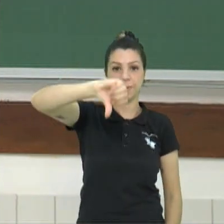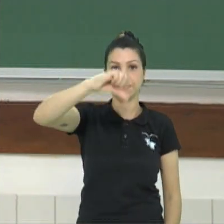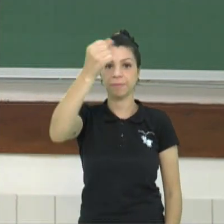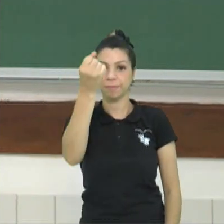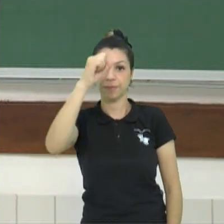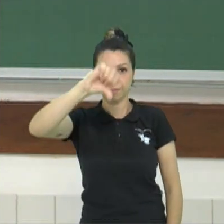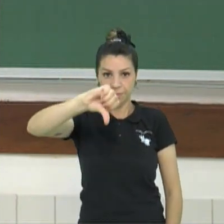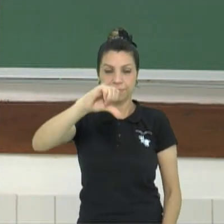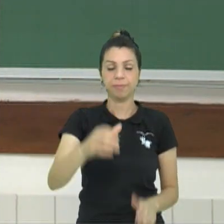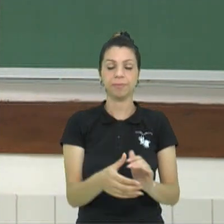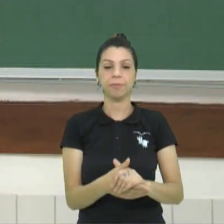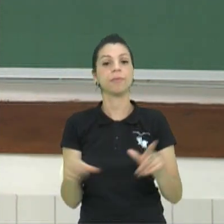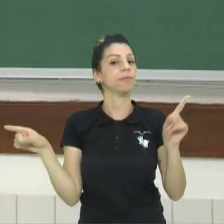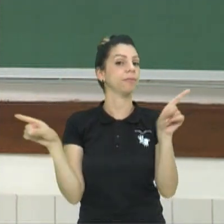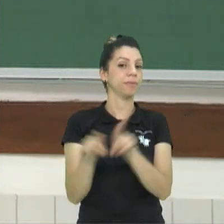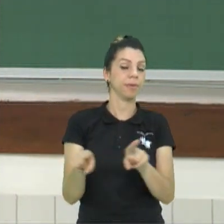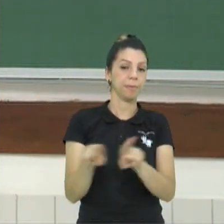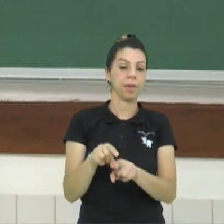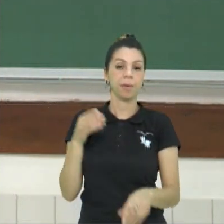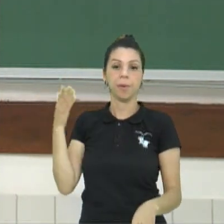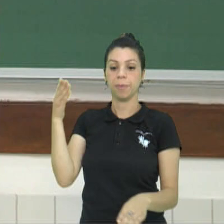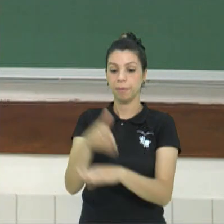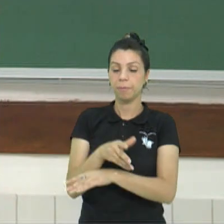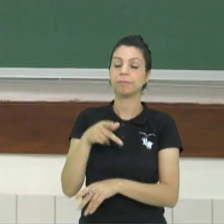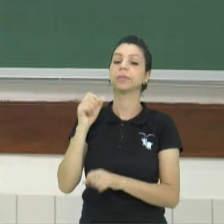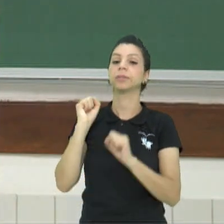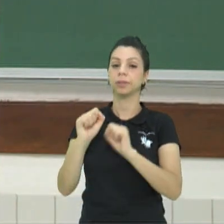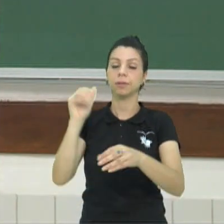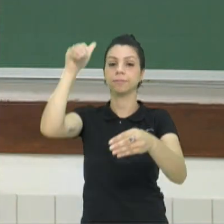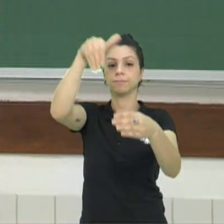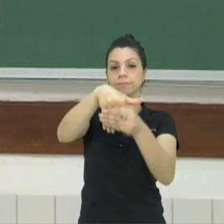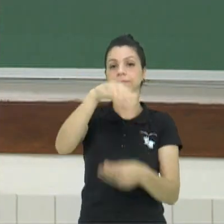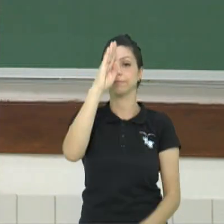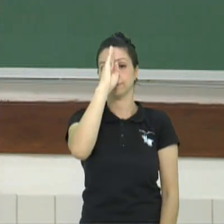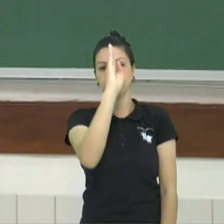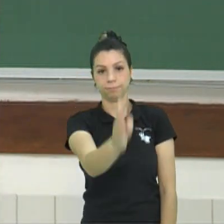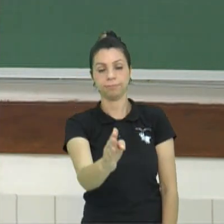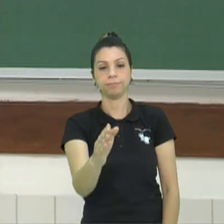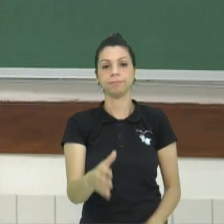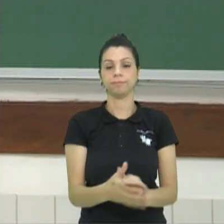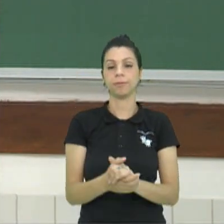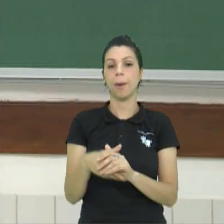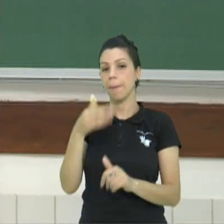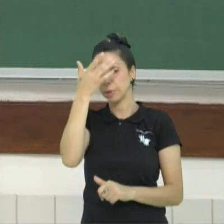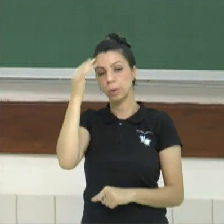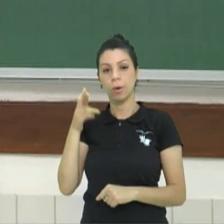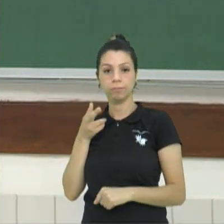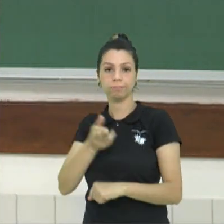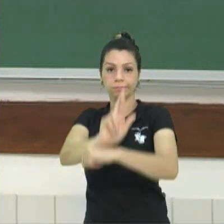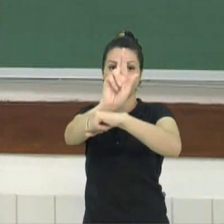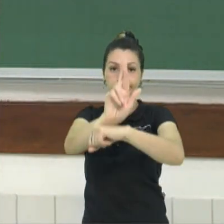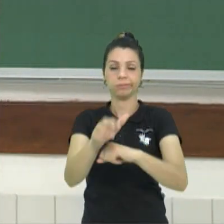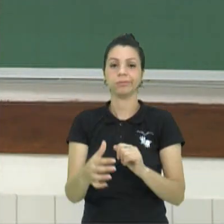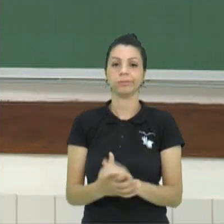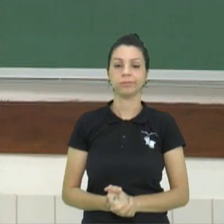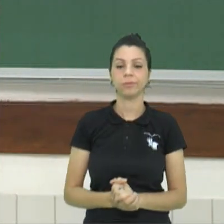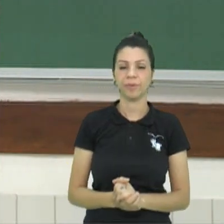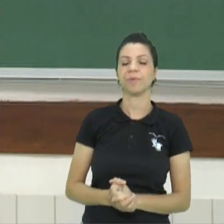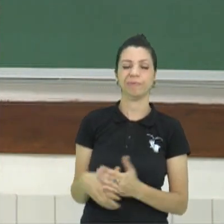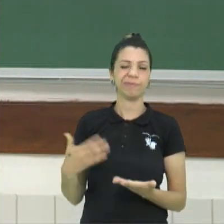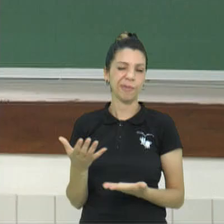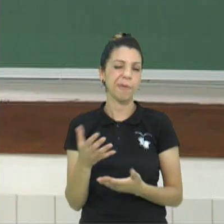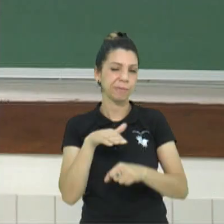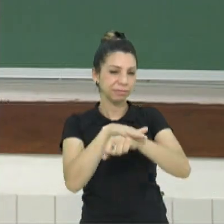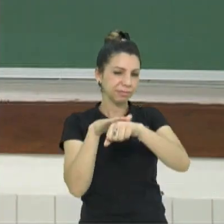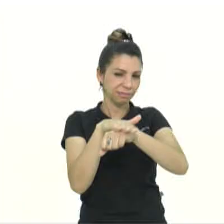1989, onde também a população já podia votar diretamente nos seus representantes. Vamos conversar sobre